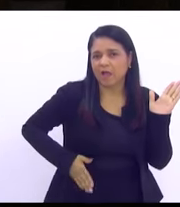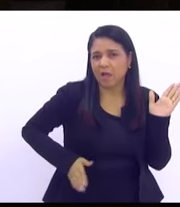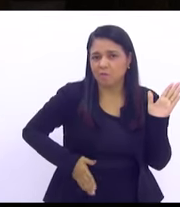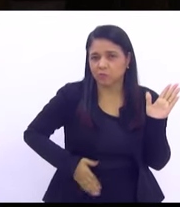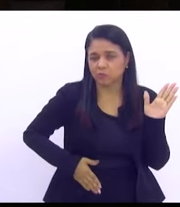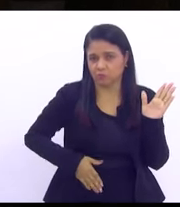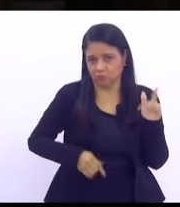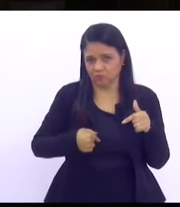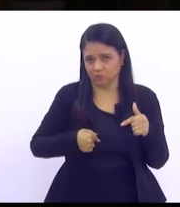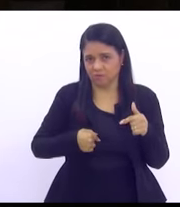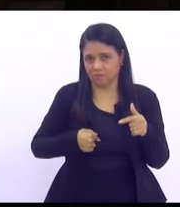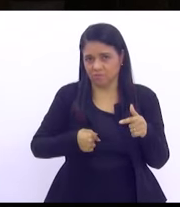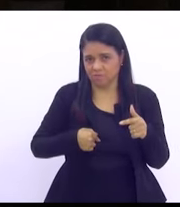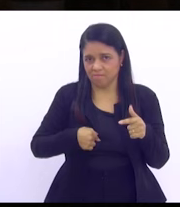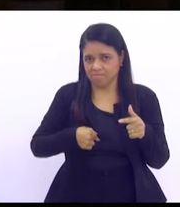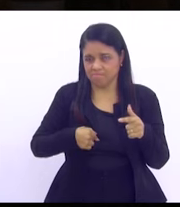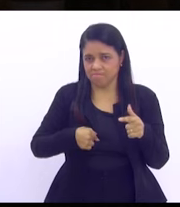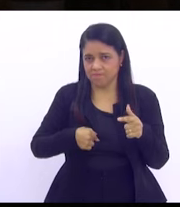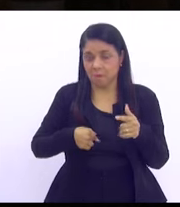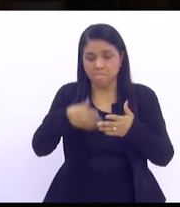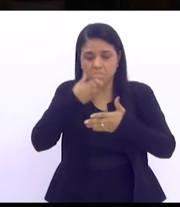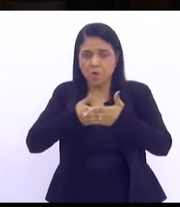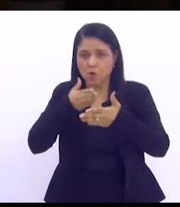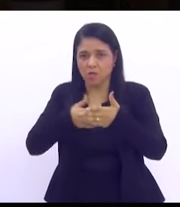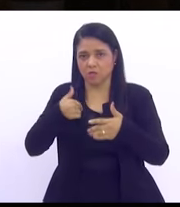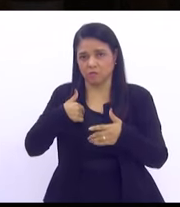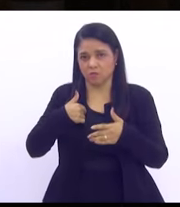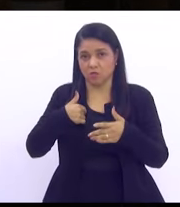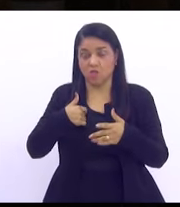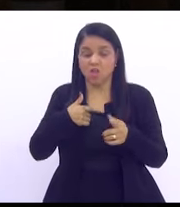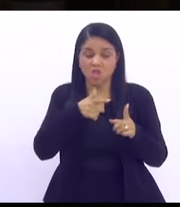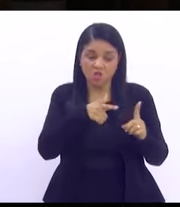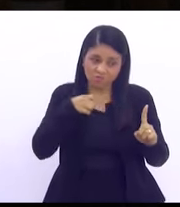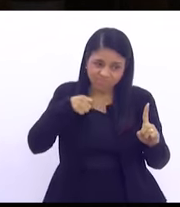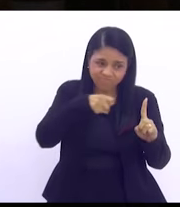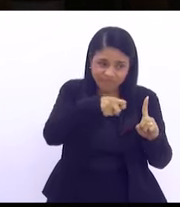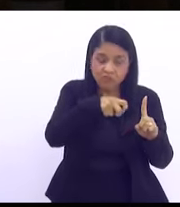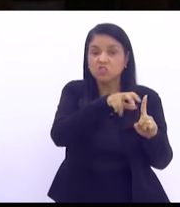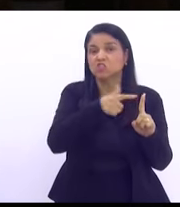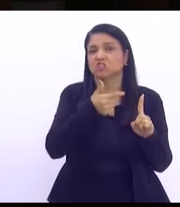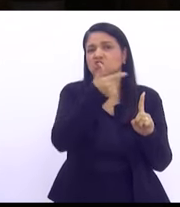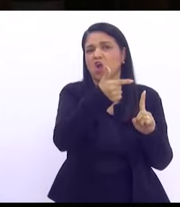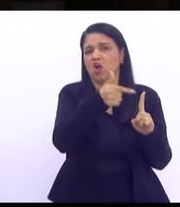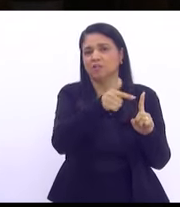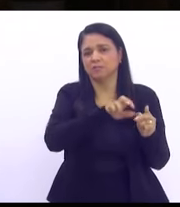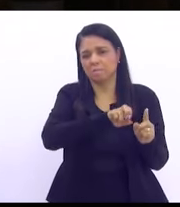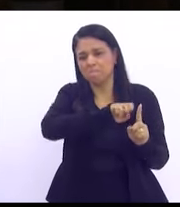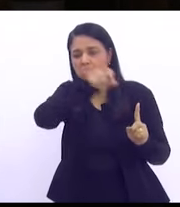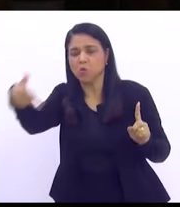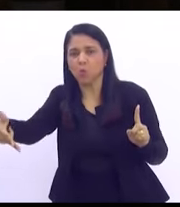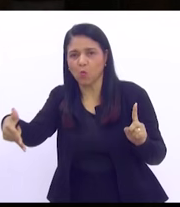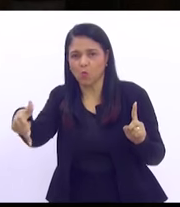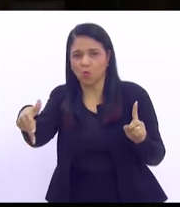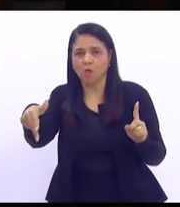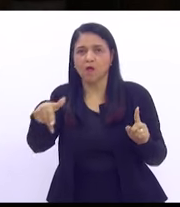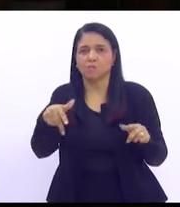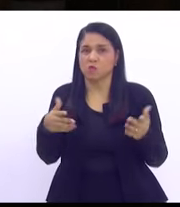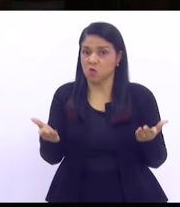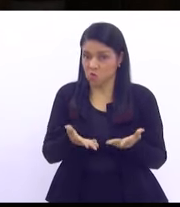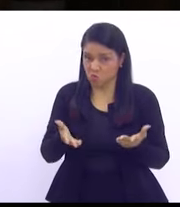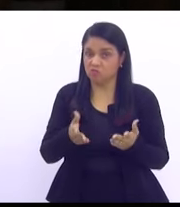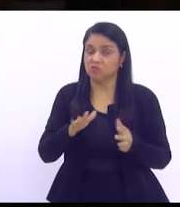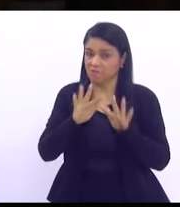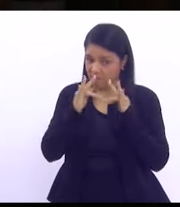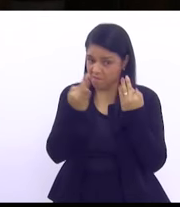sem saída. E por sorte ele conseguiu pular, porque senão, com certeza, hoje a família dele estaria chorando.